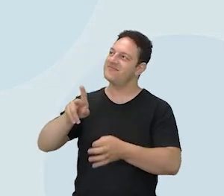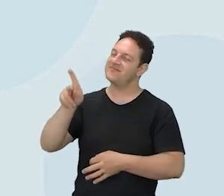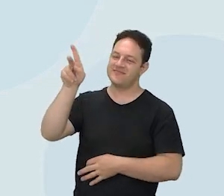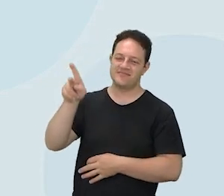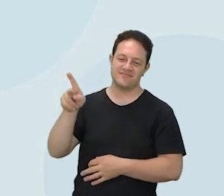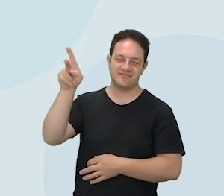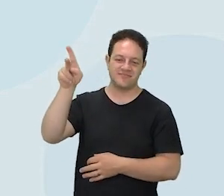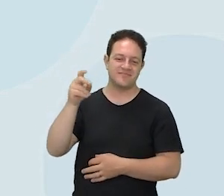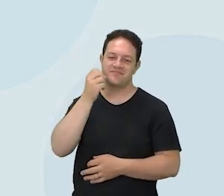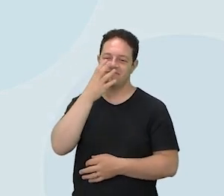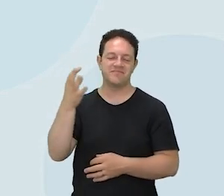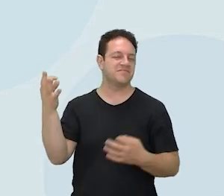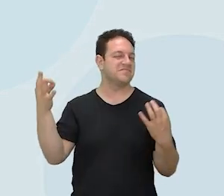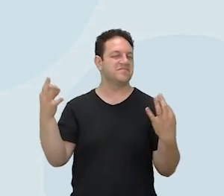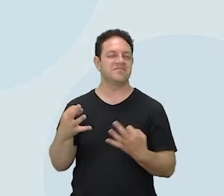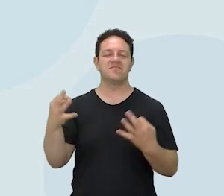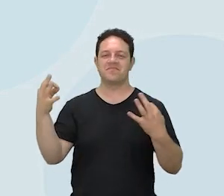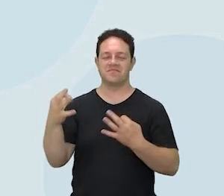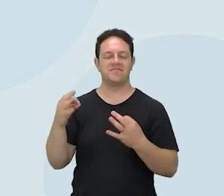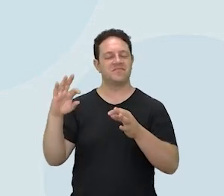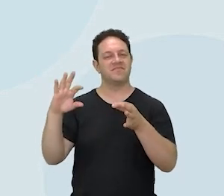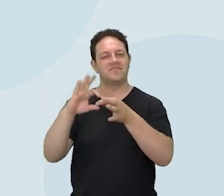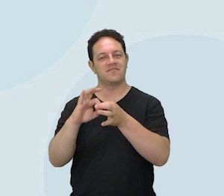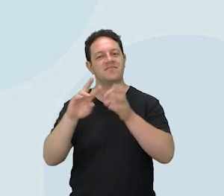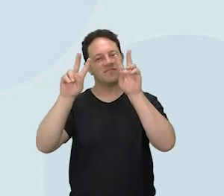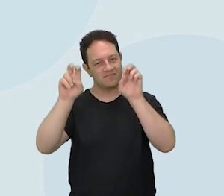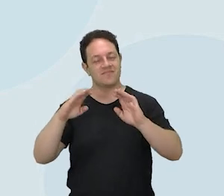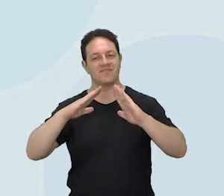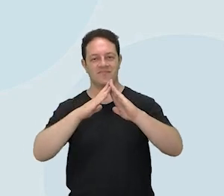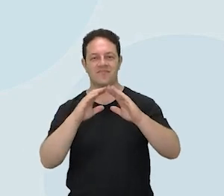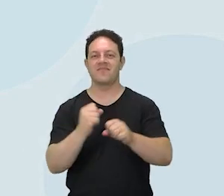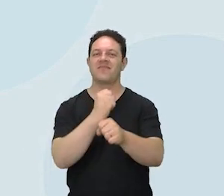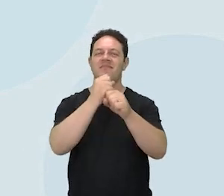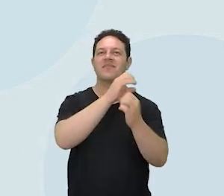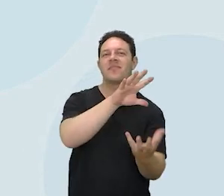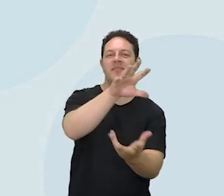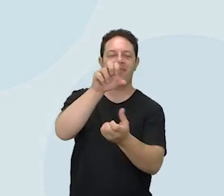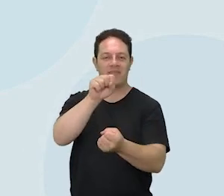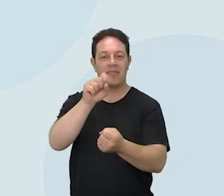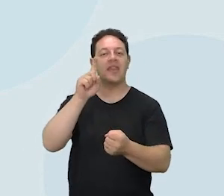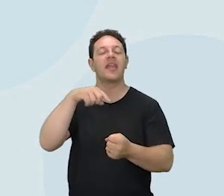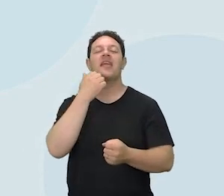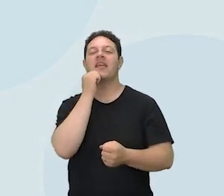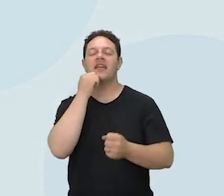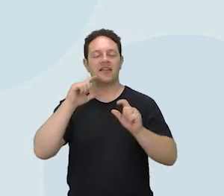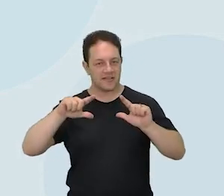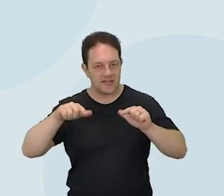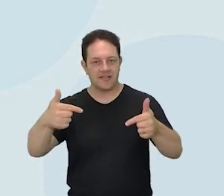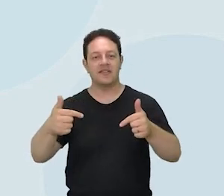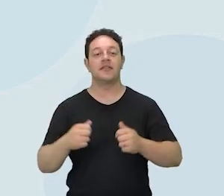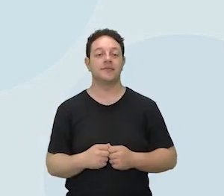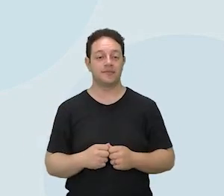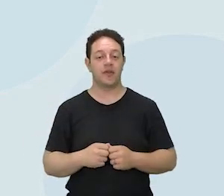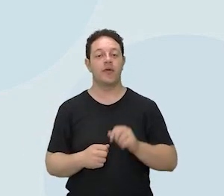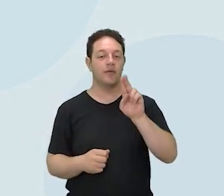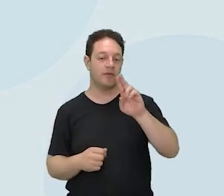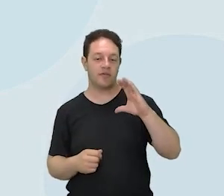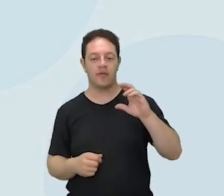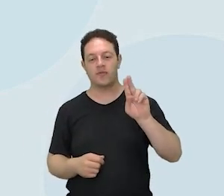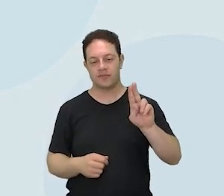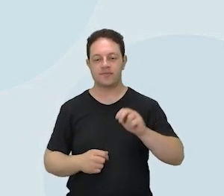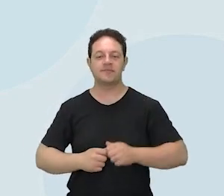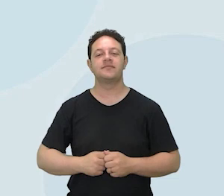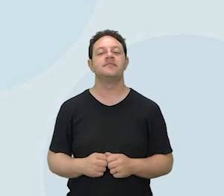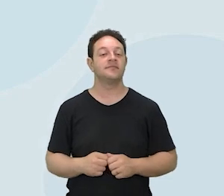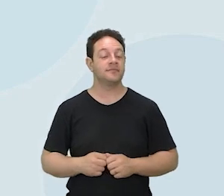2 componentes da Casa Sustentável, que é o Ciência em Ação, o C1. E eu